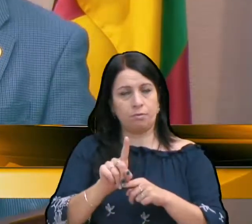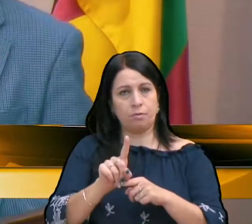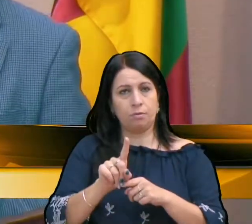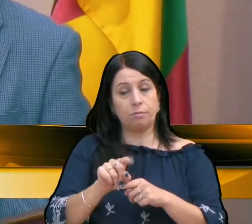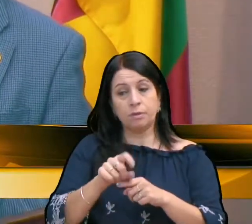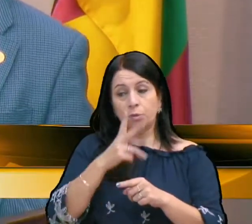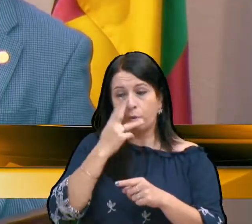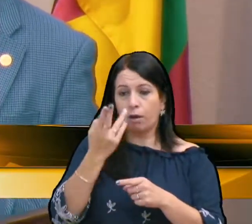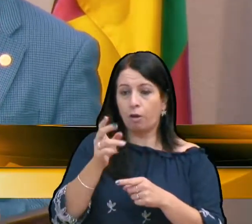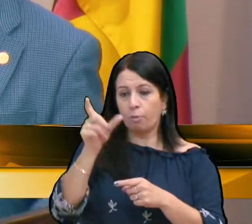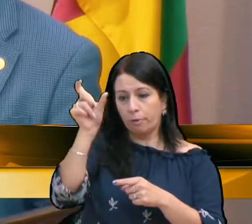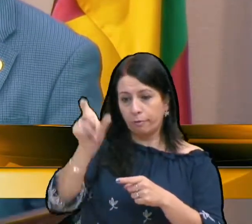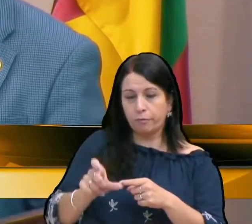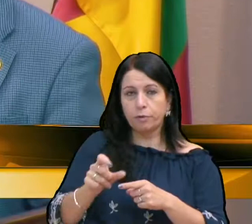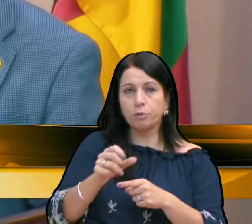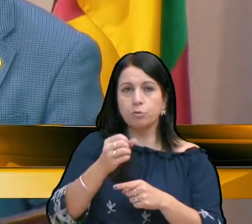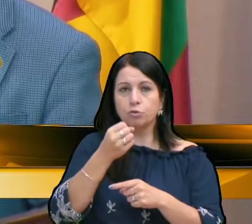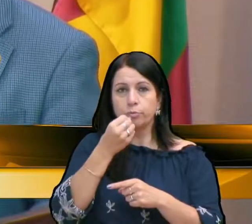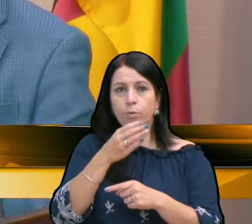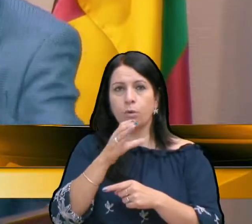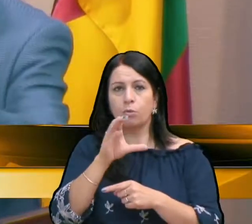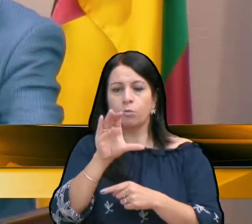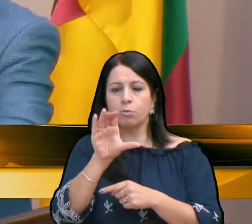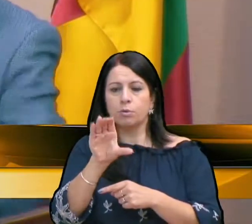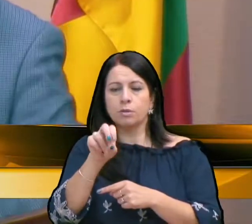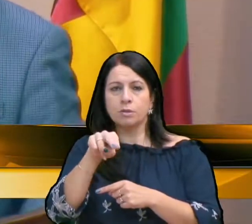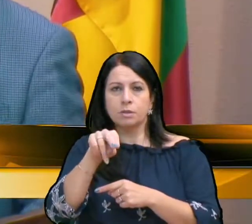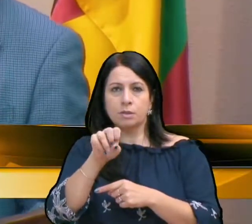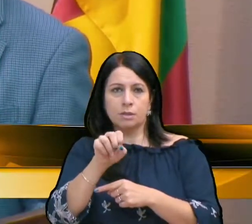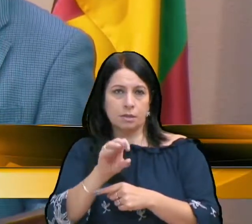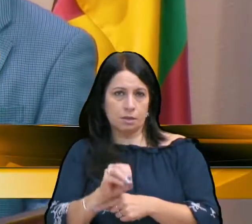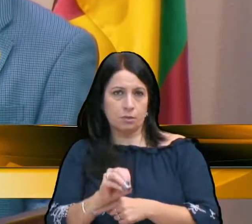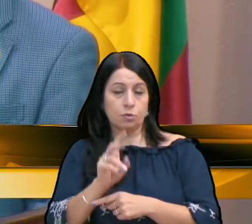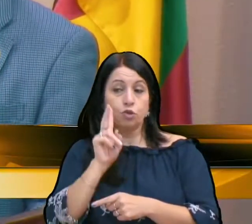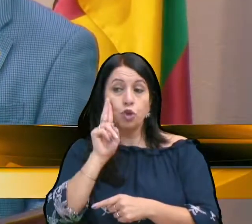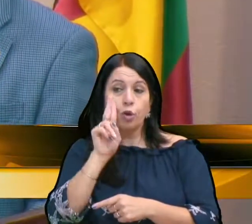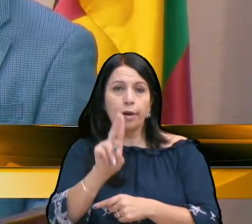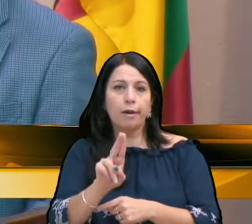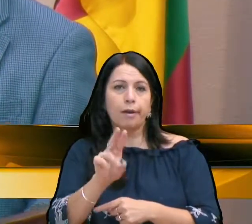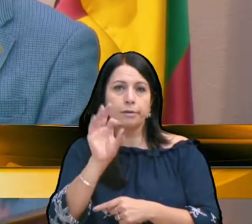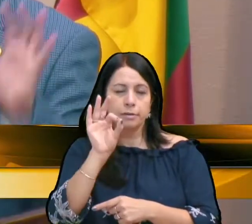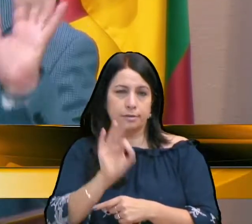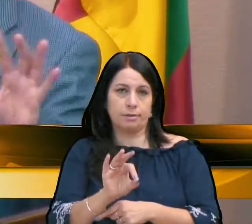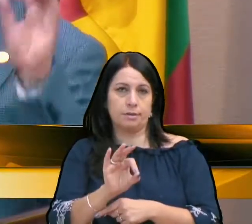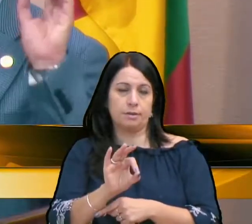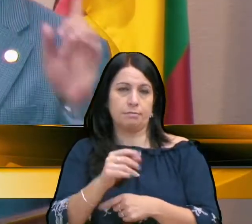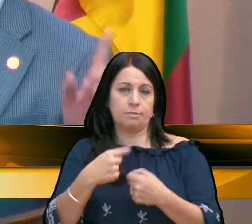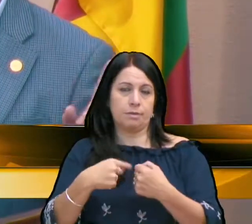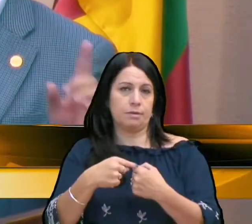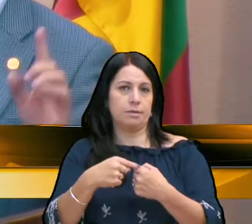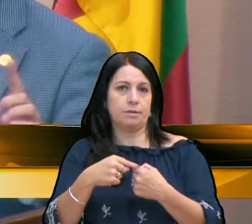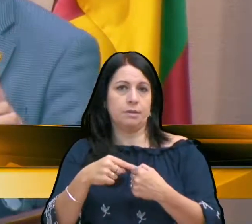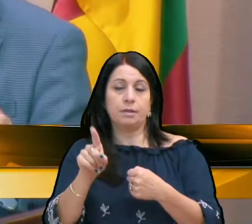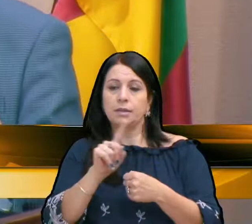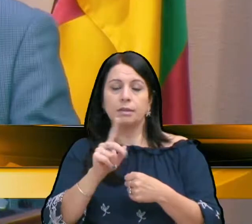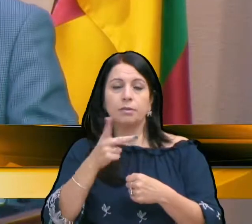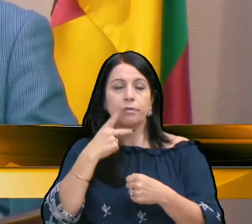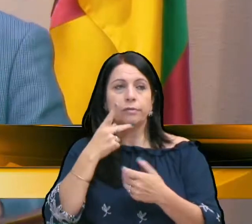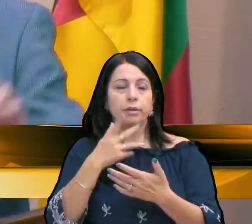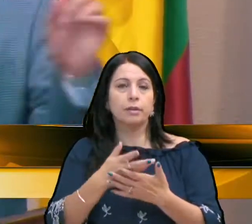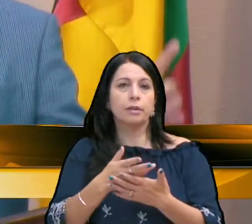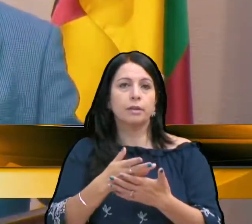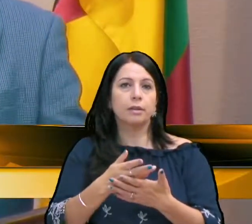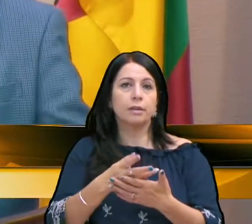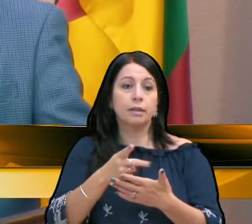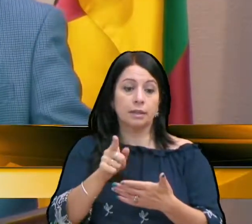um perfil de bom senso, de olhar justamente para a cidade. E não em discurso dizer que